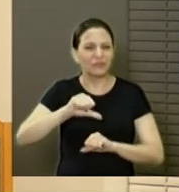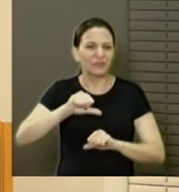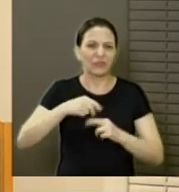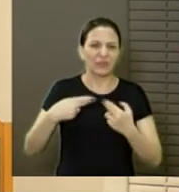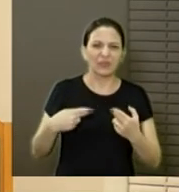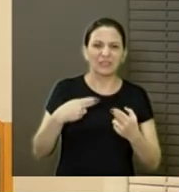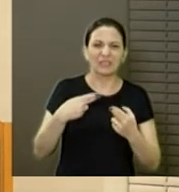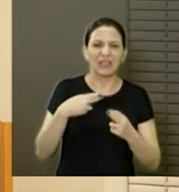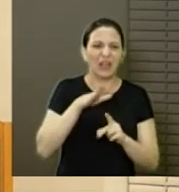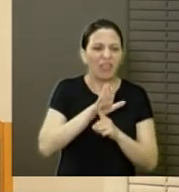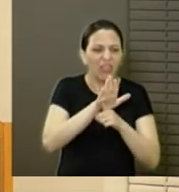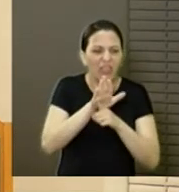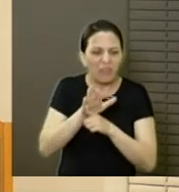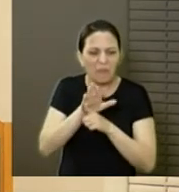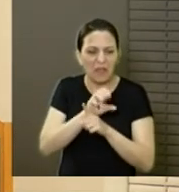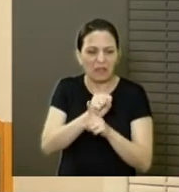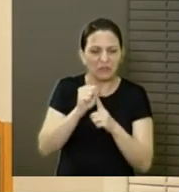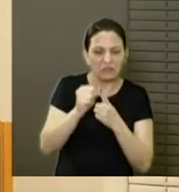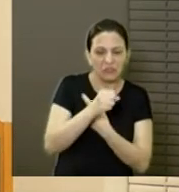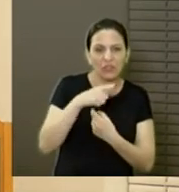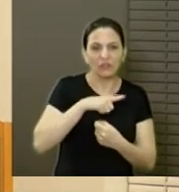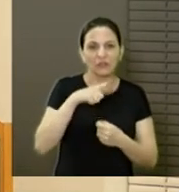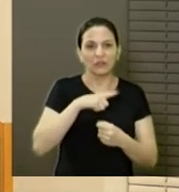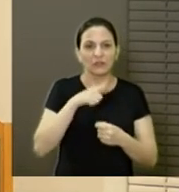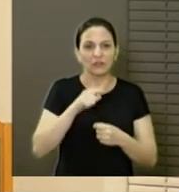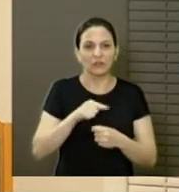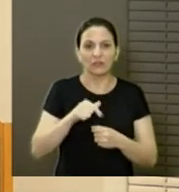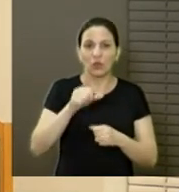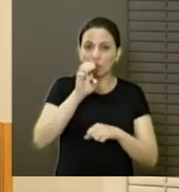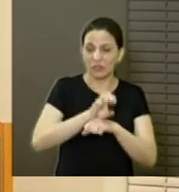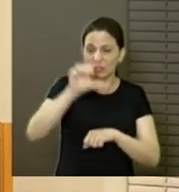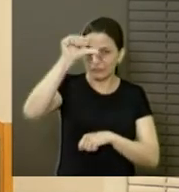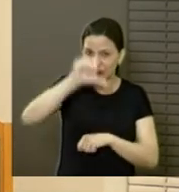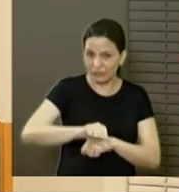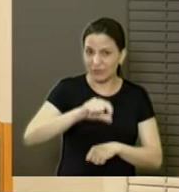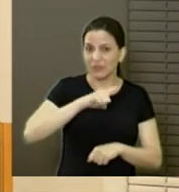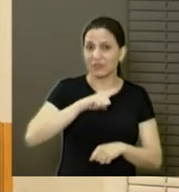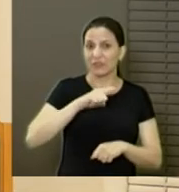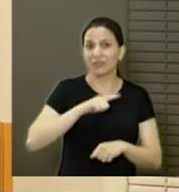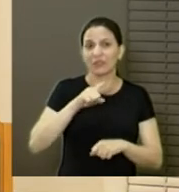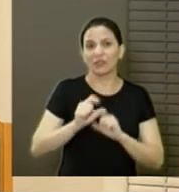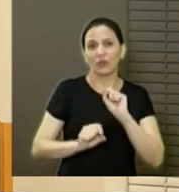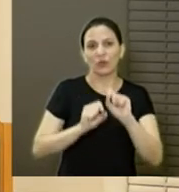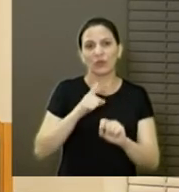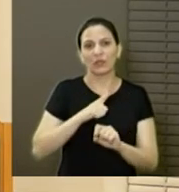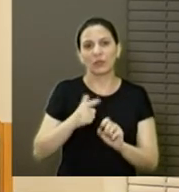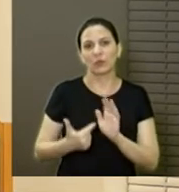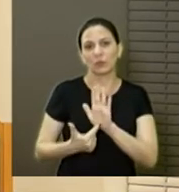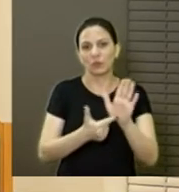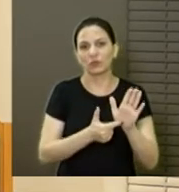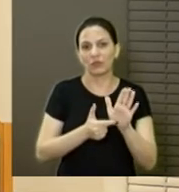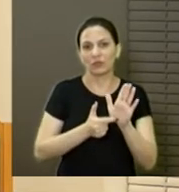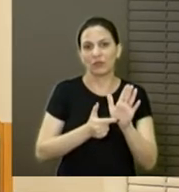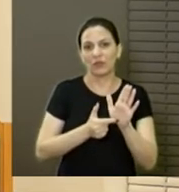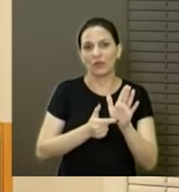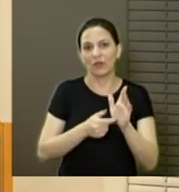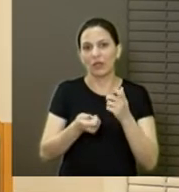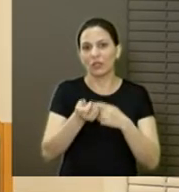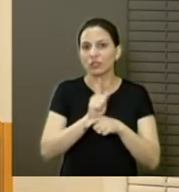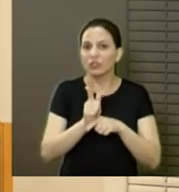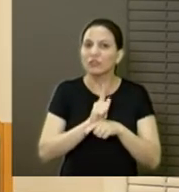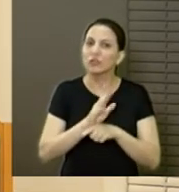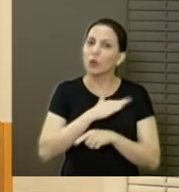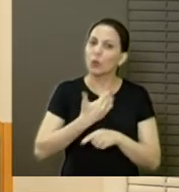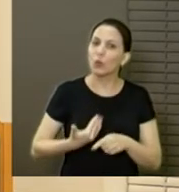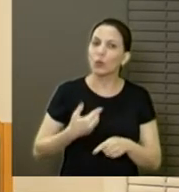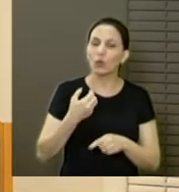ideia assistencialista, que, em sua opinião, levou o Estado à falência. Fez questão de ressaltar que uma gestão pública efetiva não